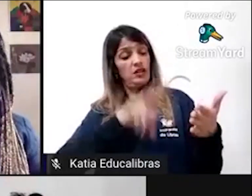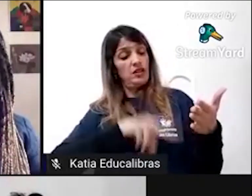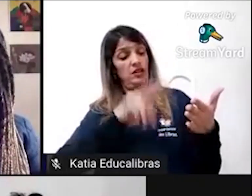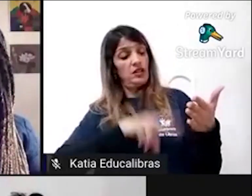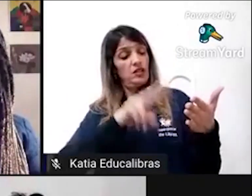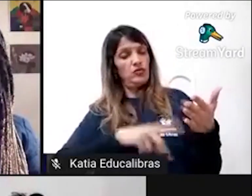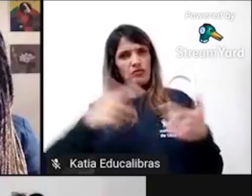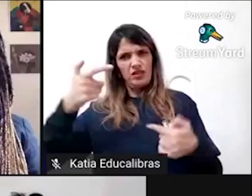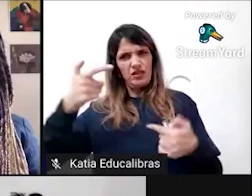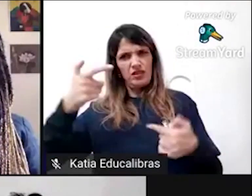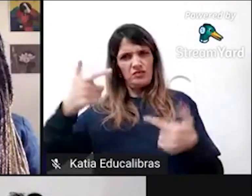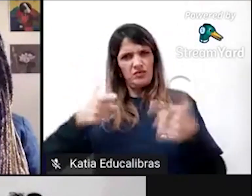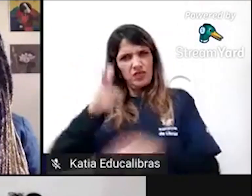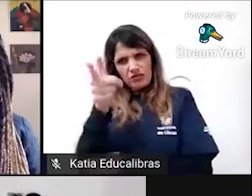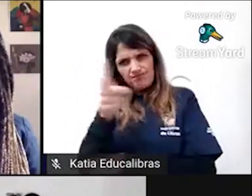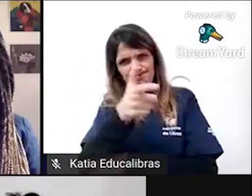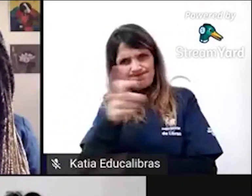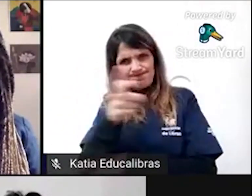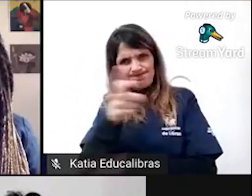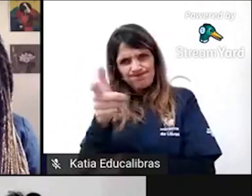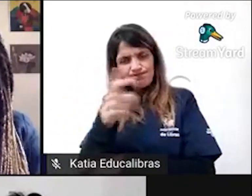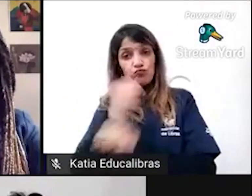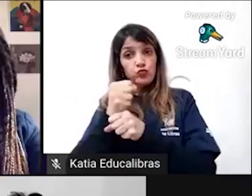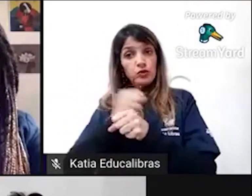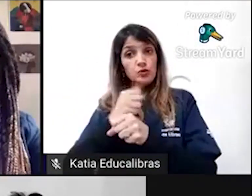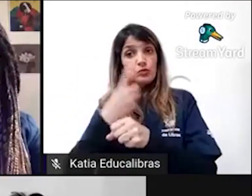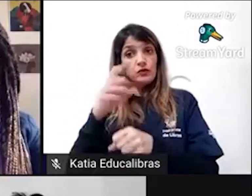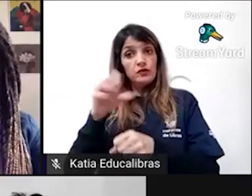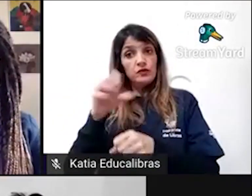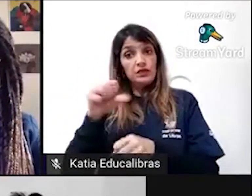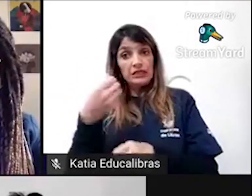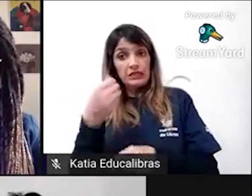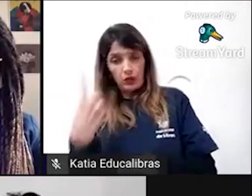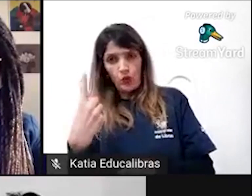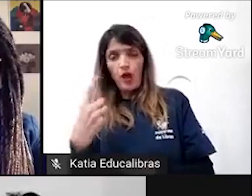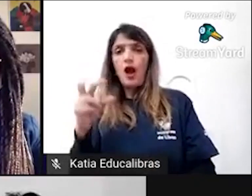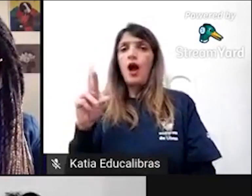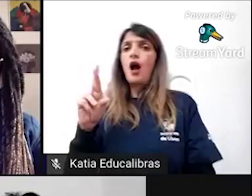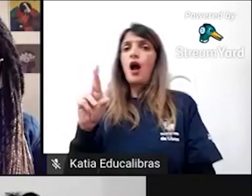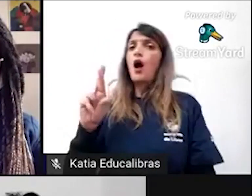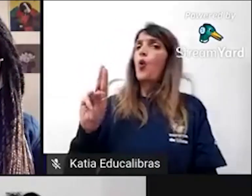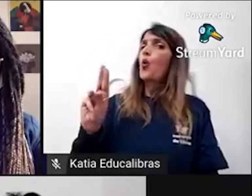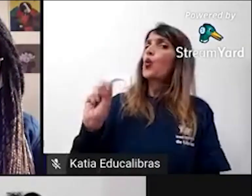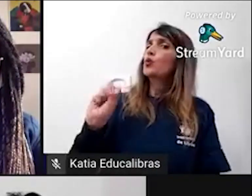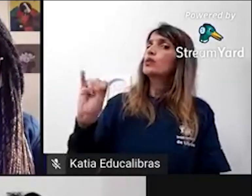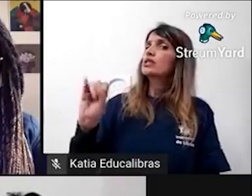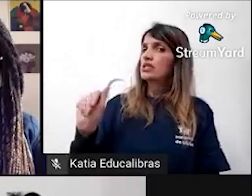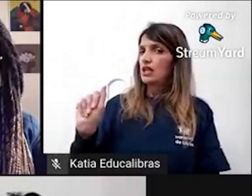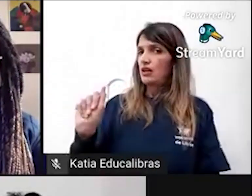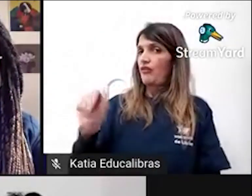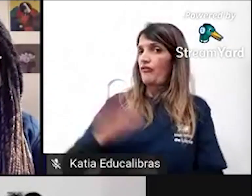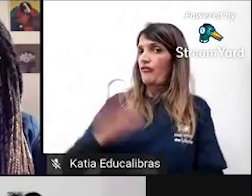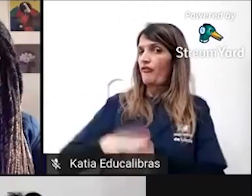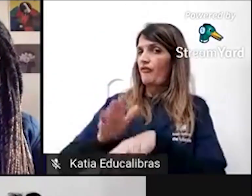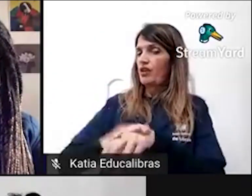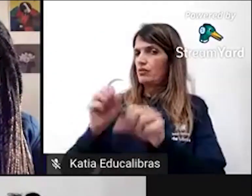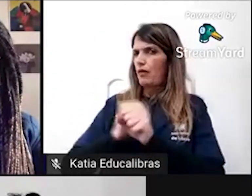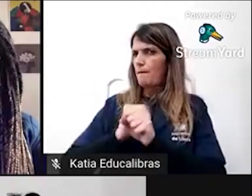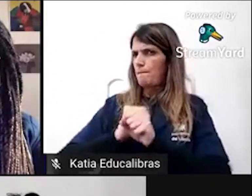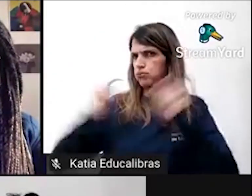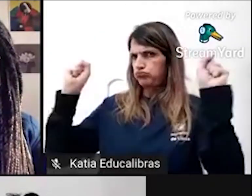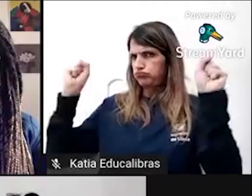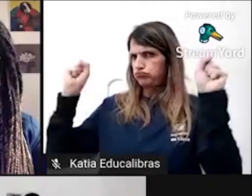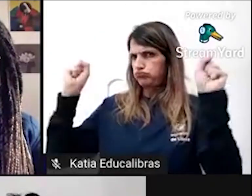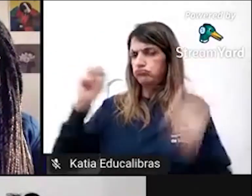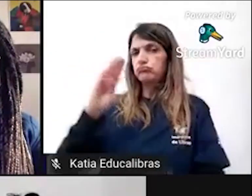armamentos, e em 61, a Rússia fez uma arma, uma bomba de 58